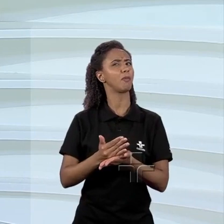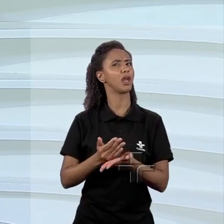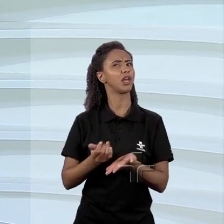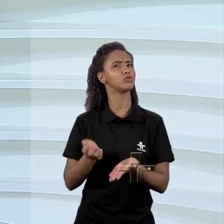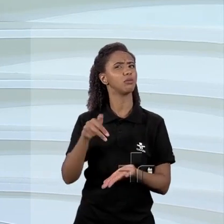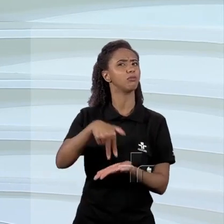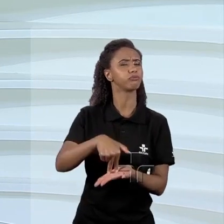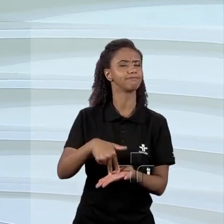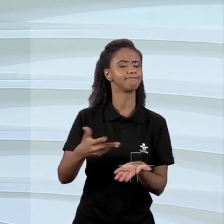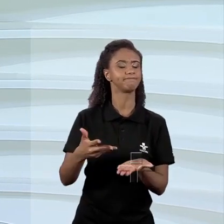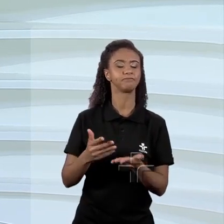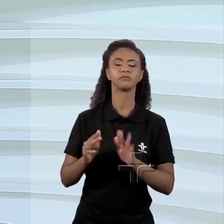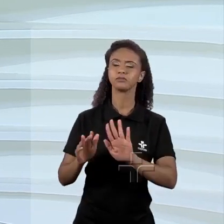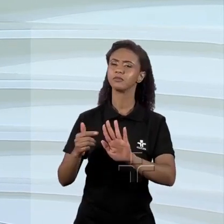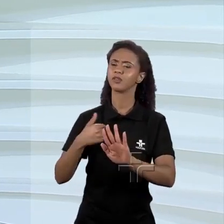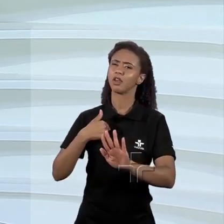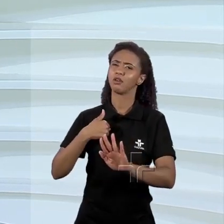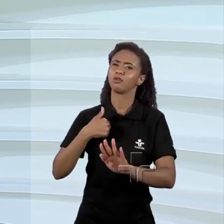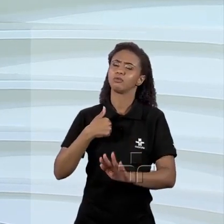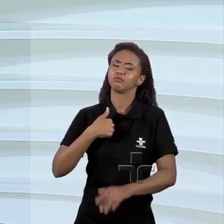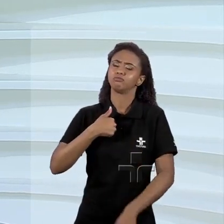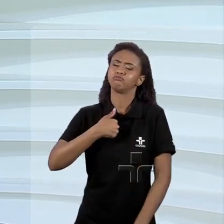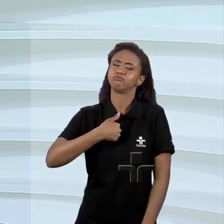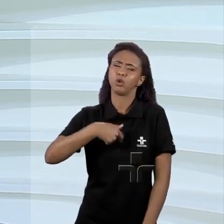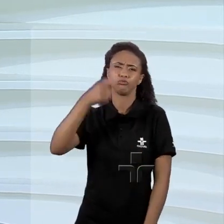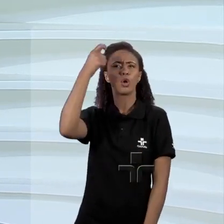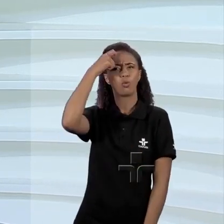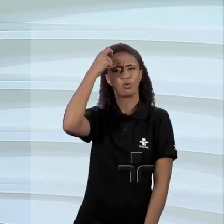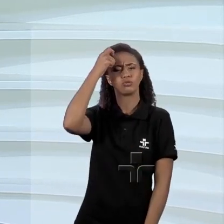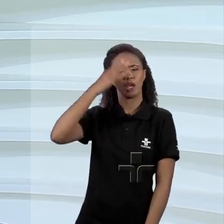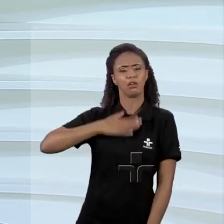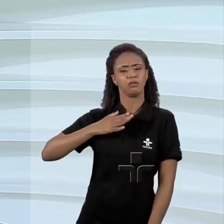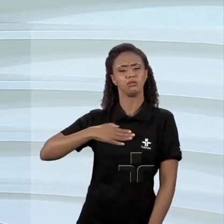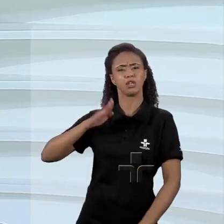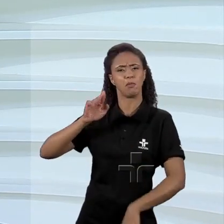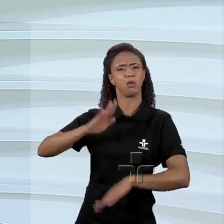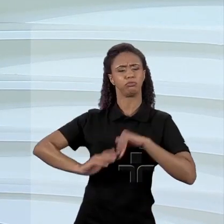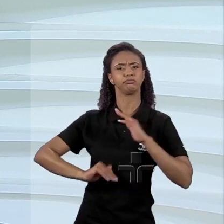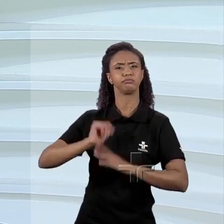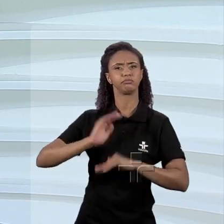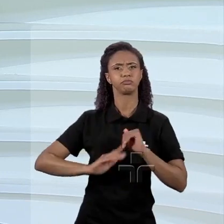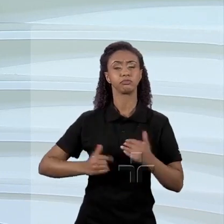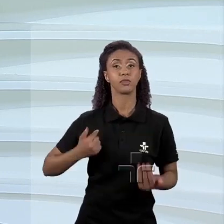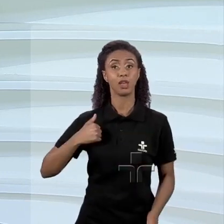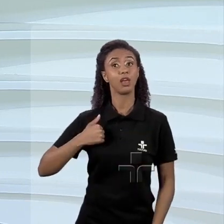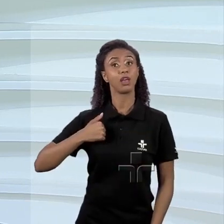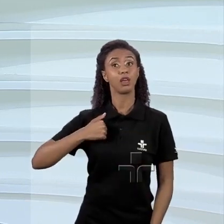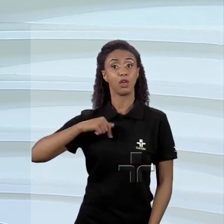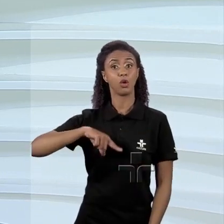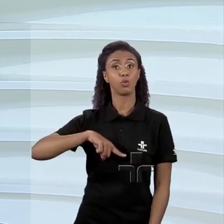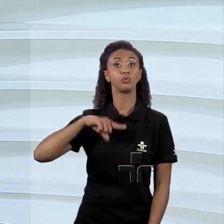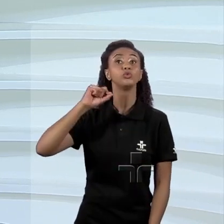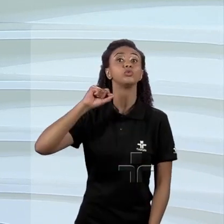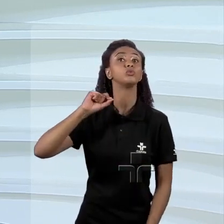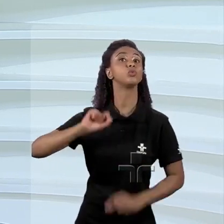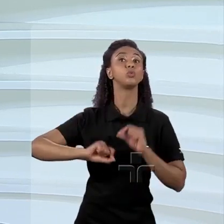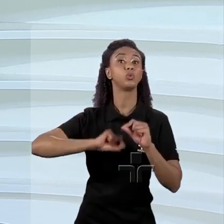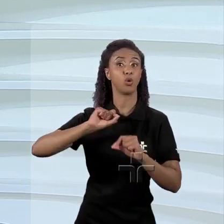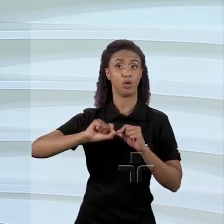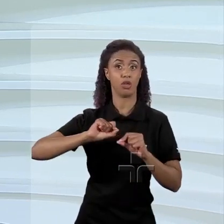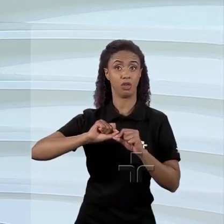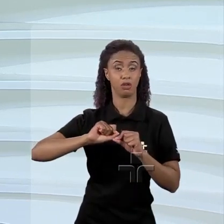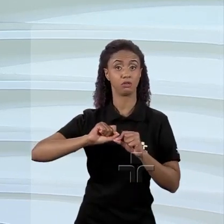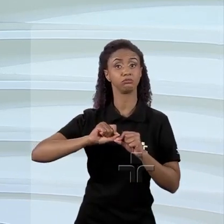nas minhas posições. Eu não fui eleito prefeito de São Paulo para ser governador. Fui eleito para